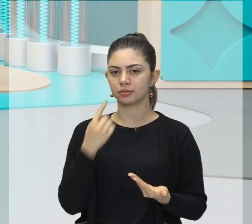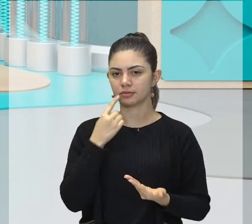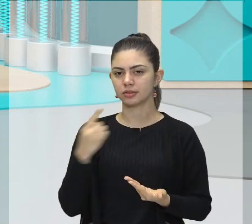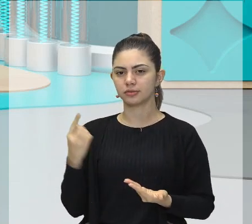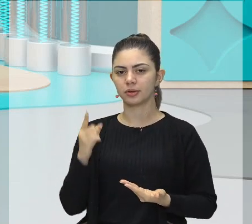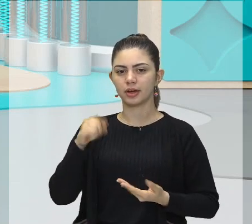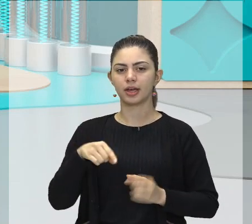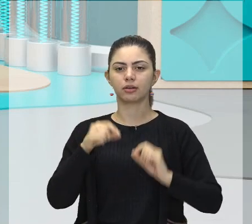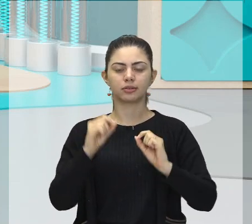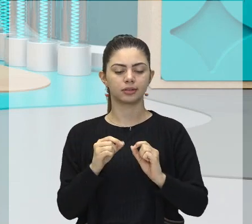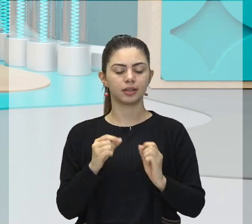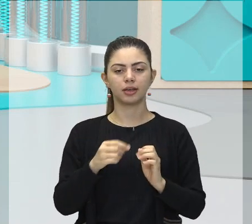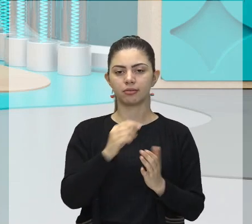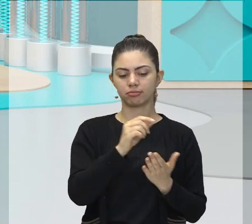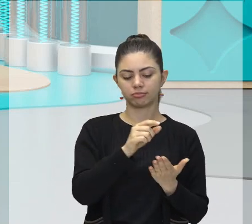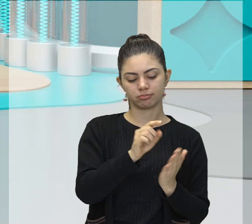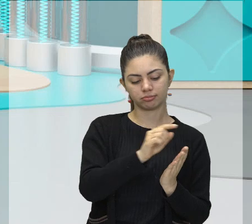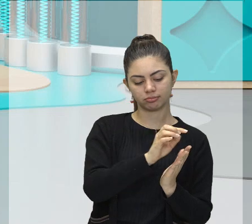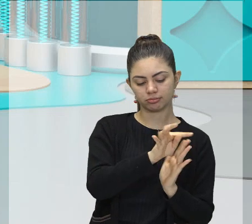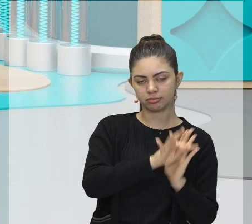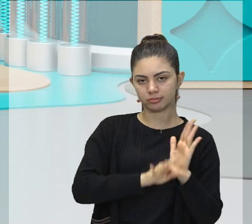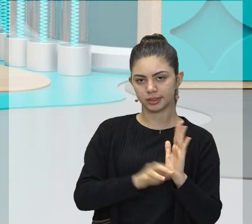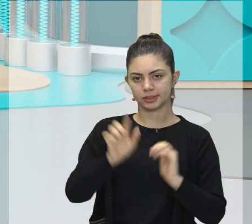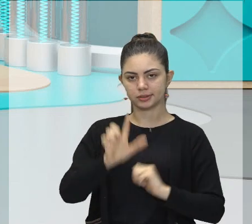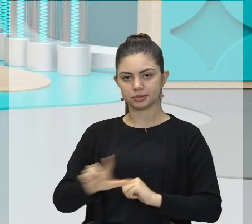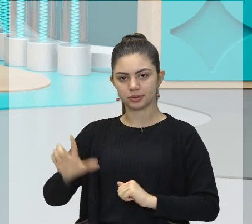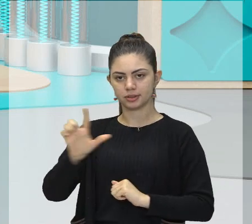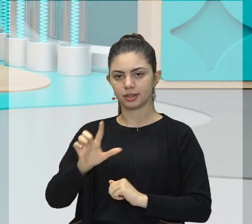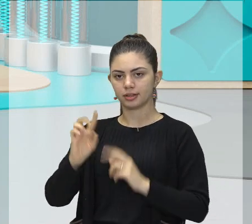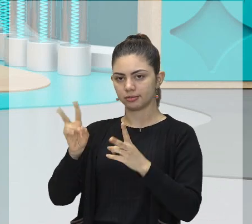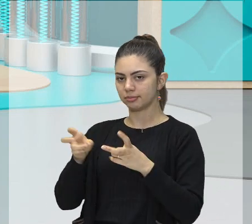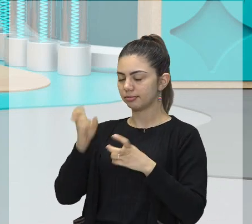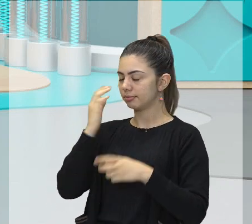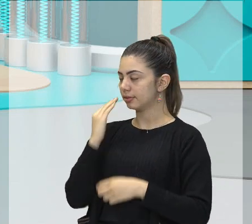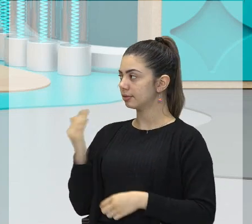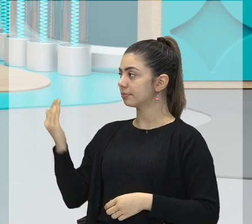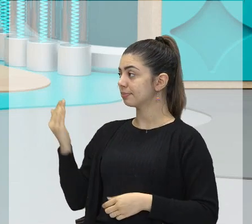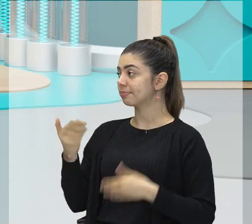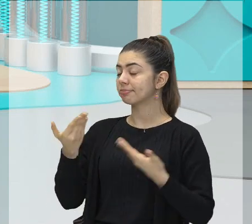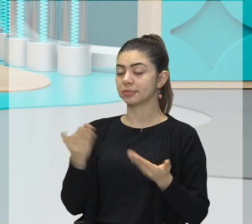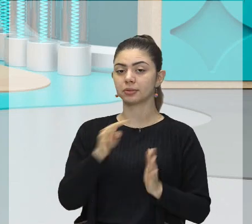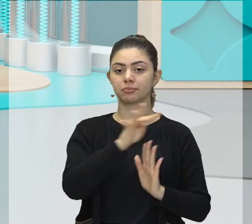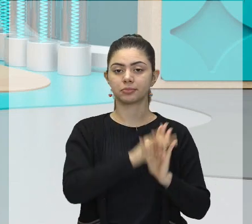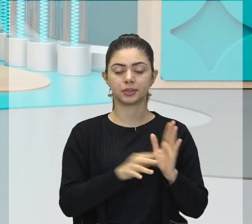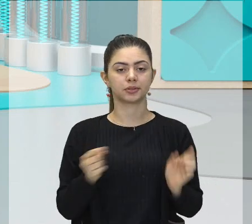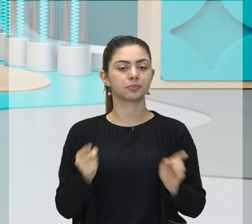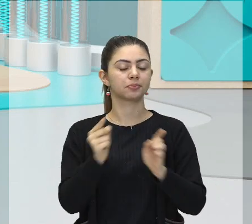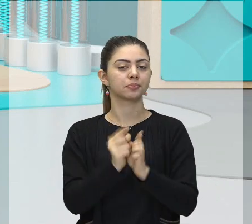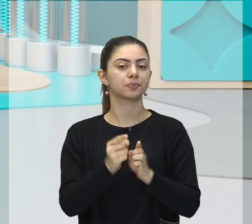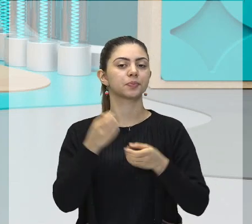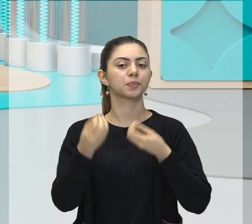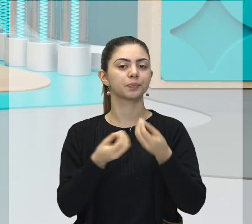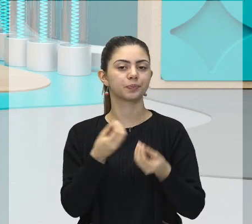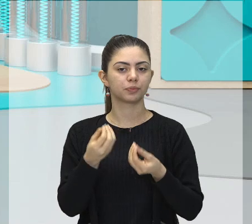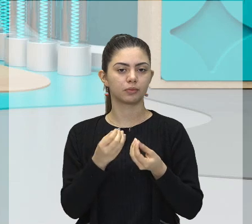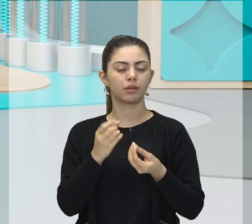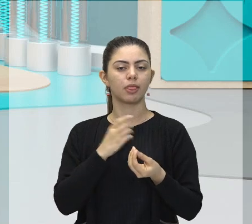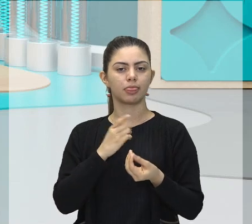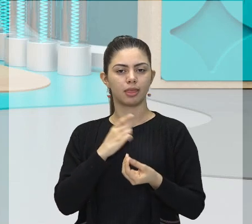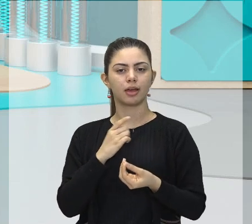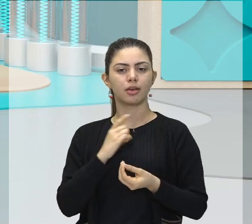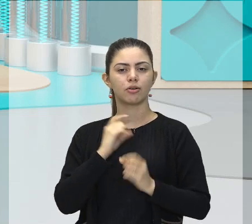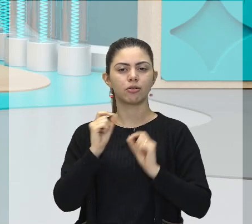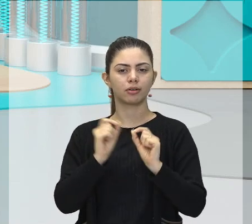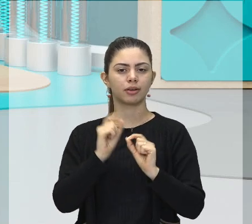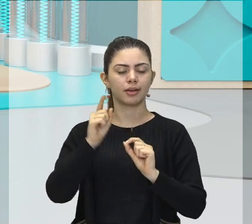contexto literário, como vocês podem estar observando. Esse texto aí, ele está se materializando